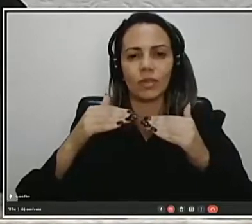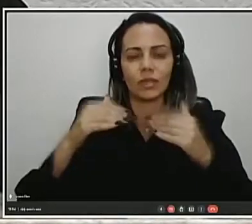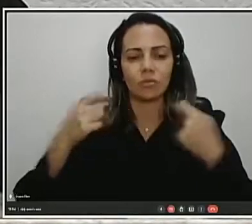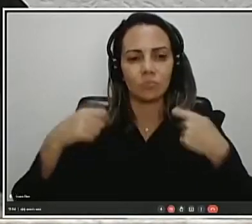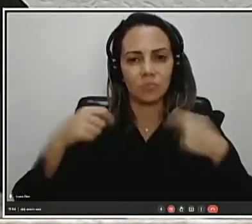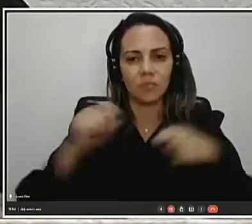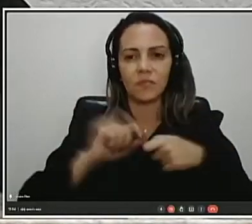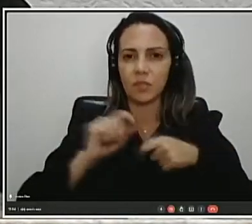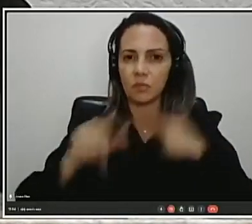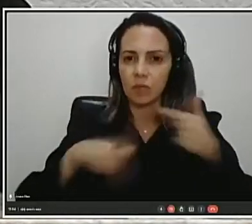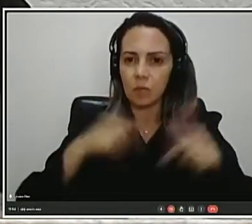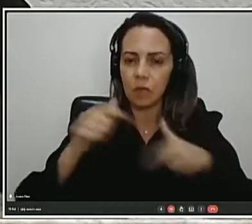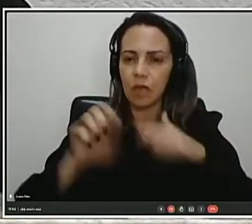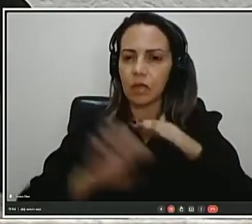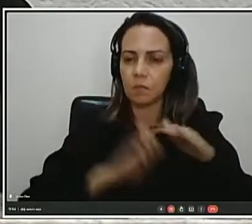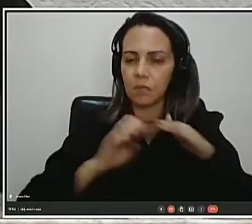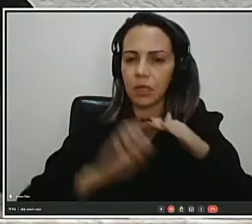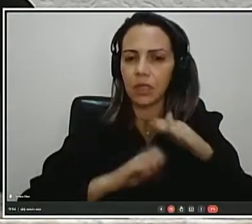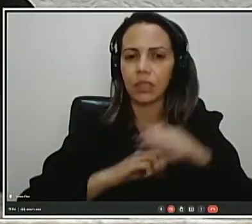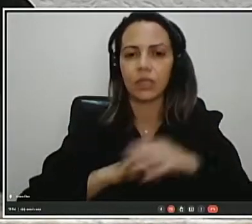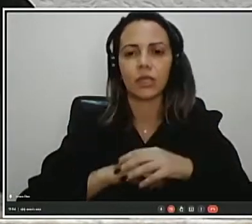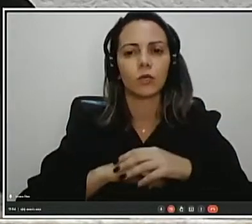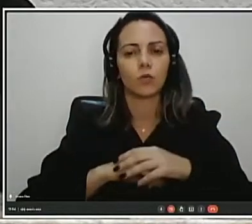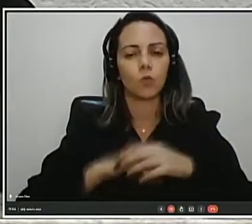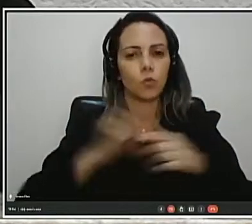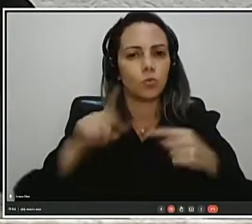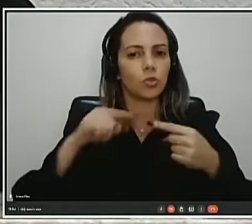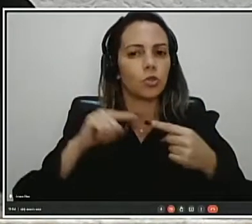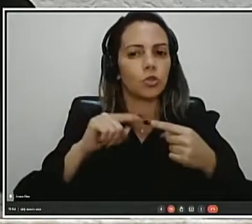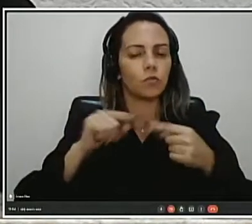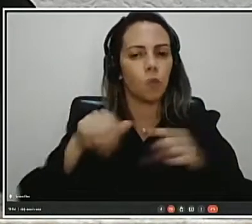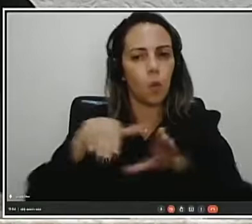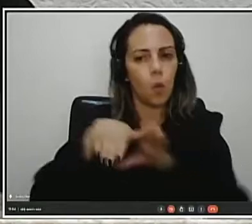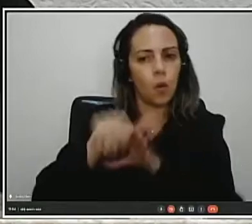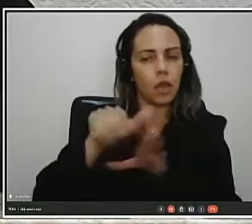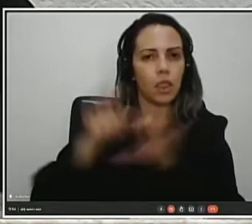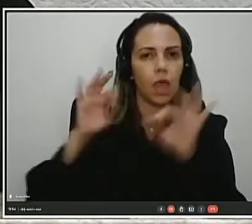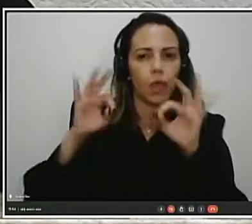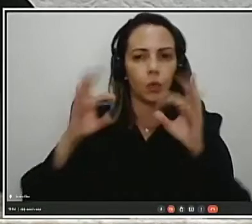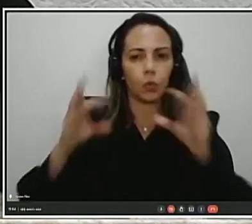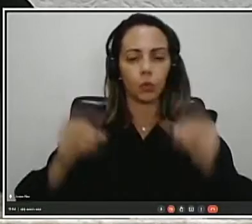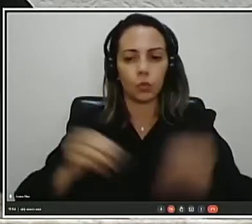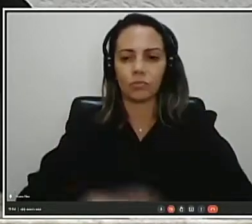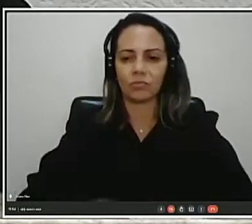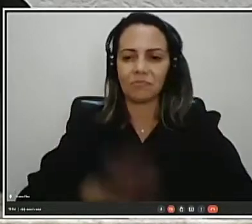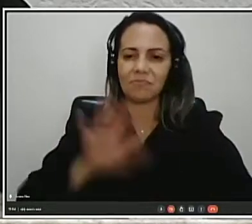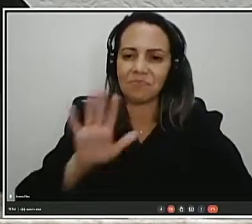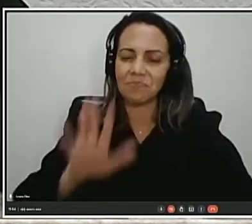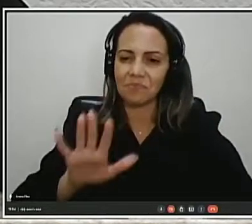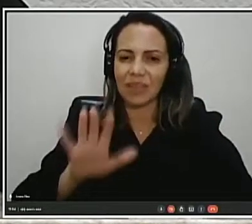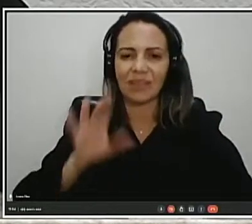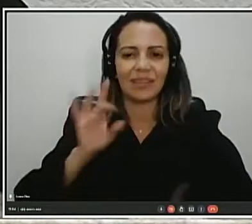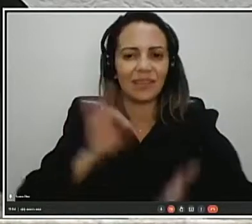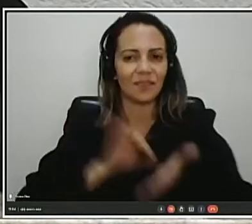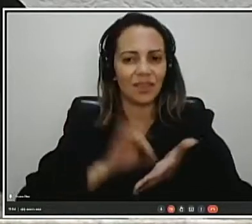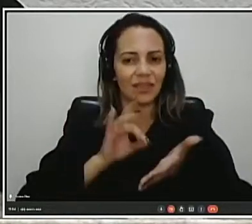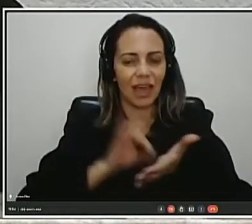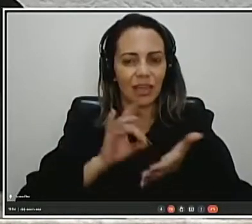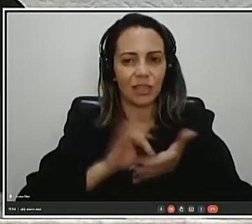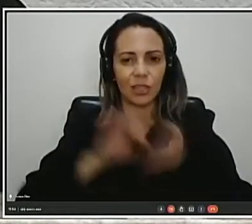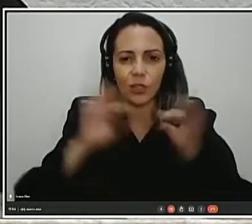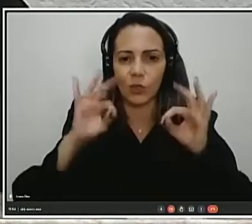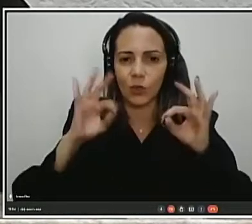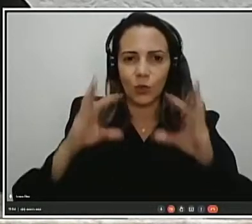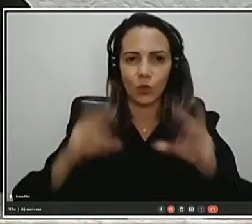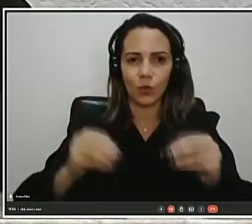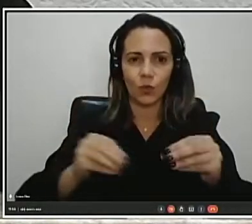da empresa, né, no sentido de orientação a todos. Só que, na verdade, todos os setores da nossa